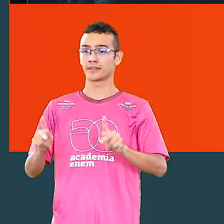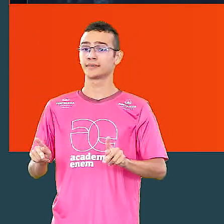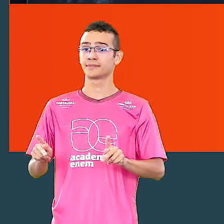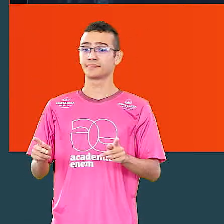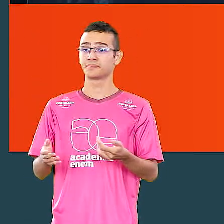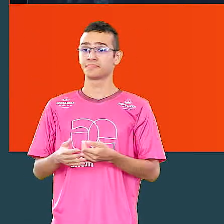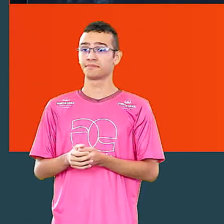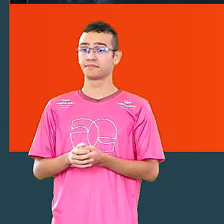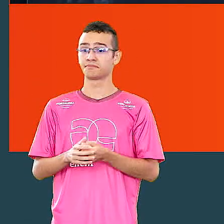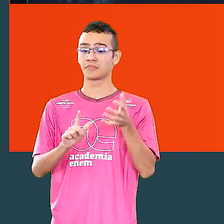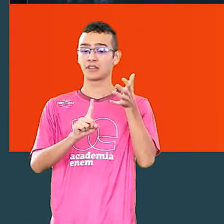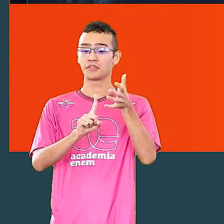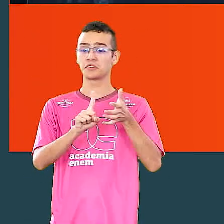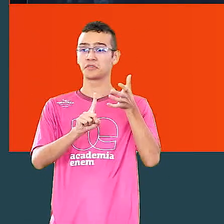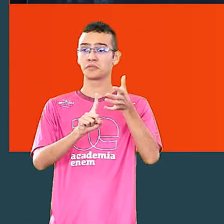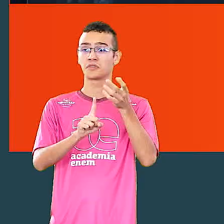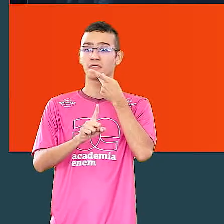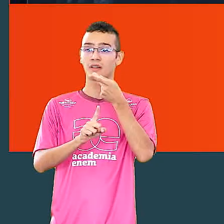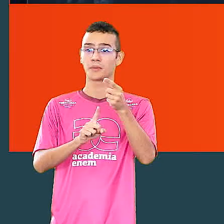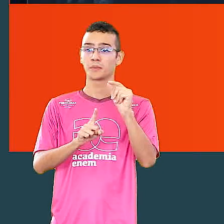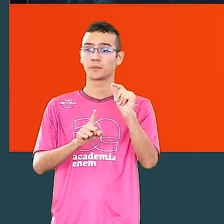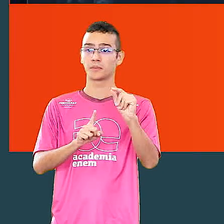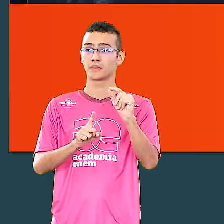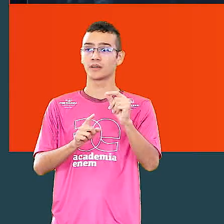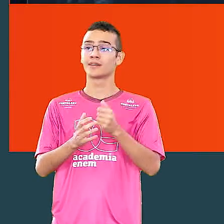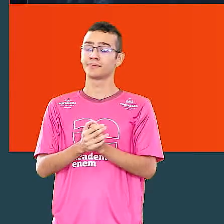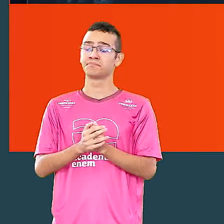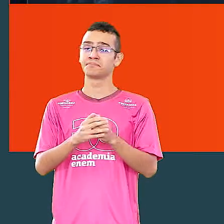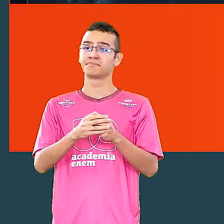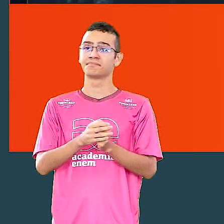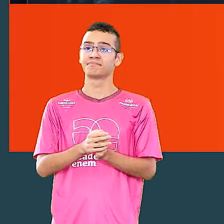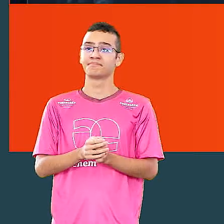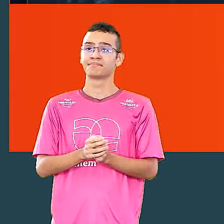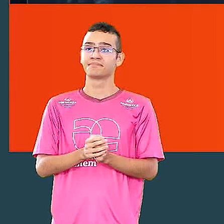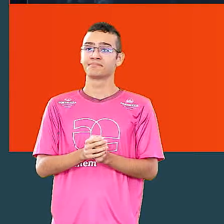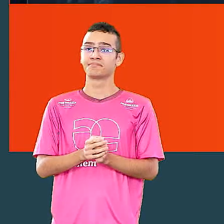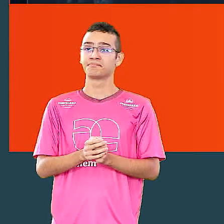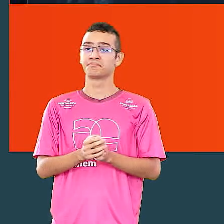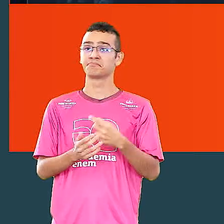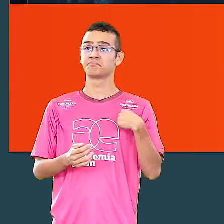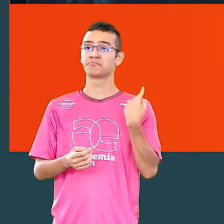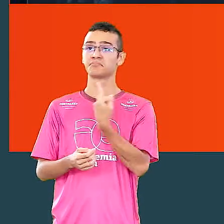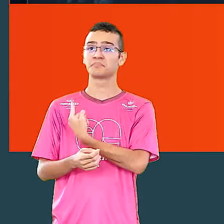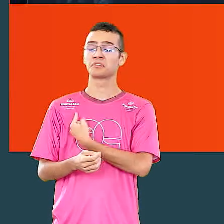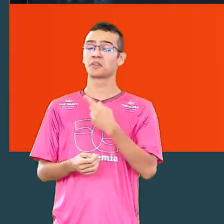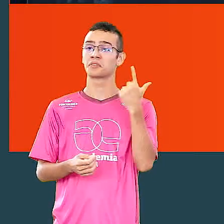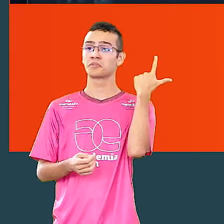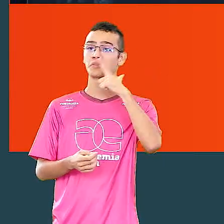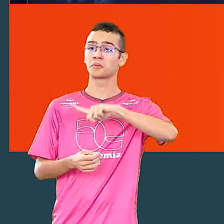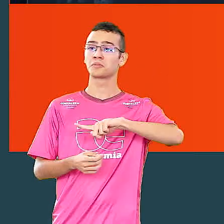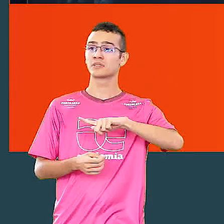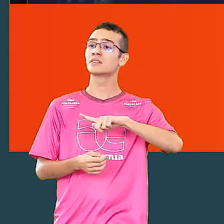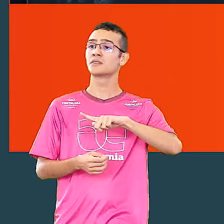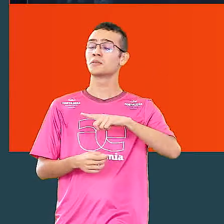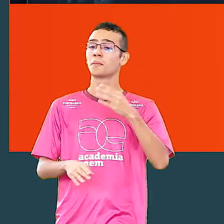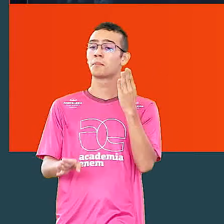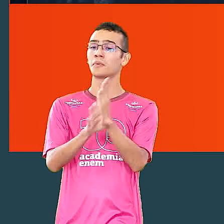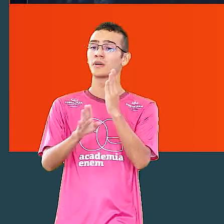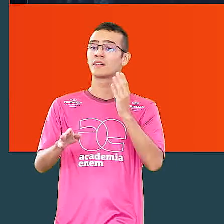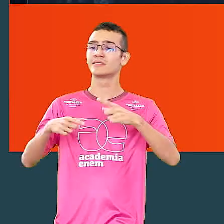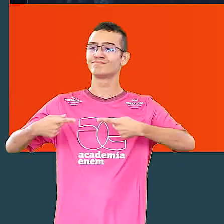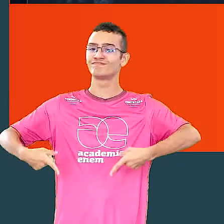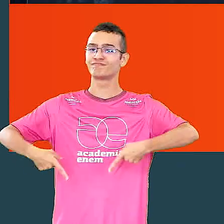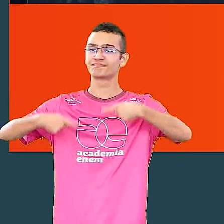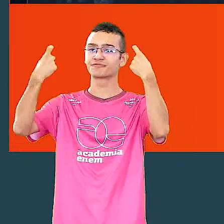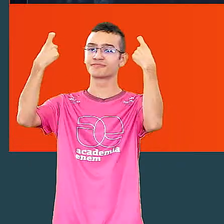olha, graças às guerras que nós propomos, a gente conseguiu a paz nesse momento. Então, peraí,